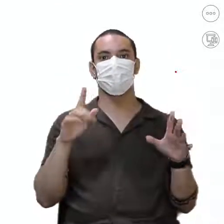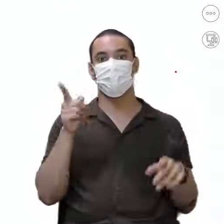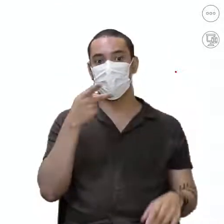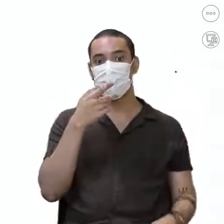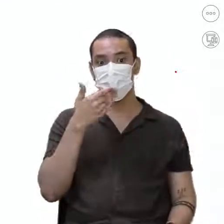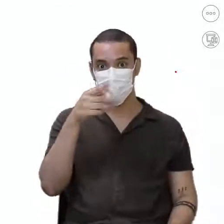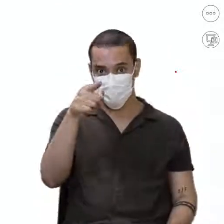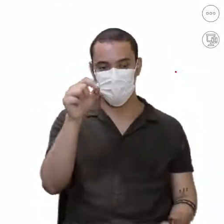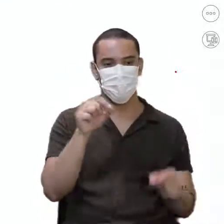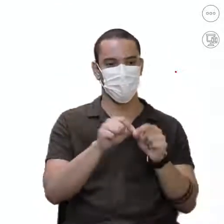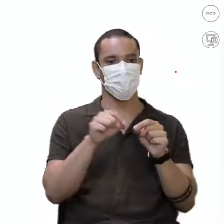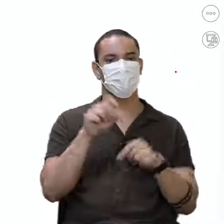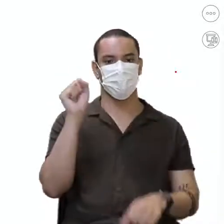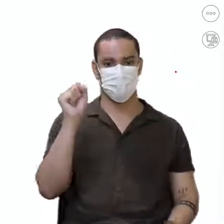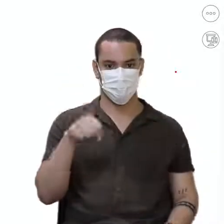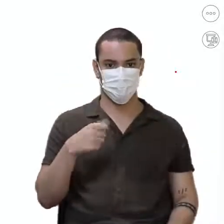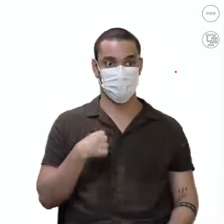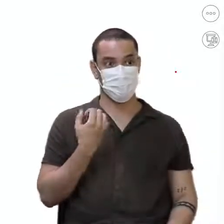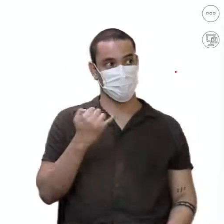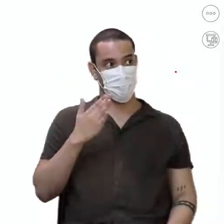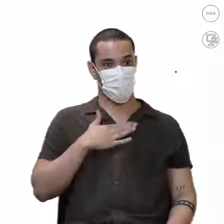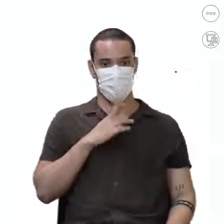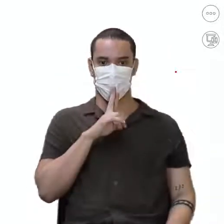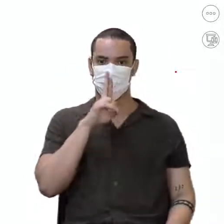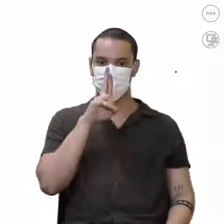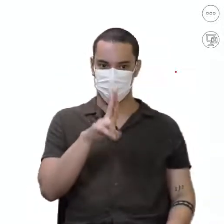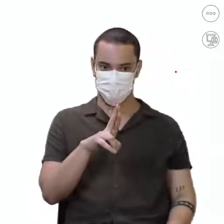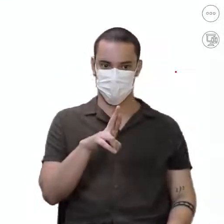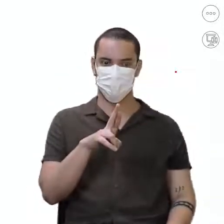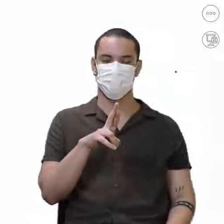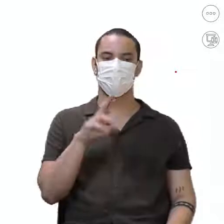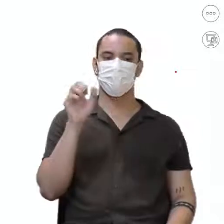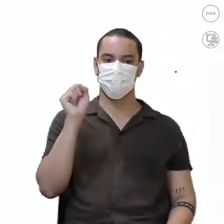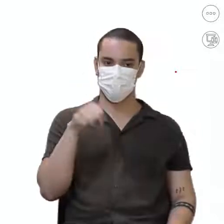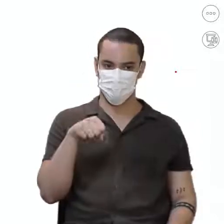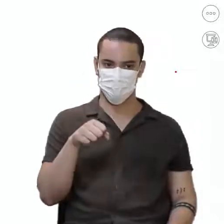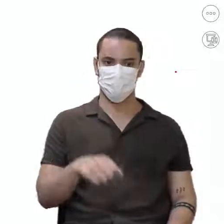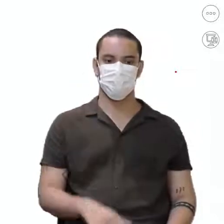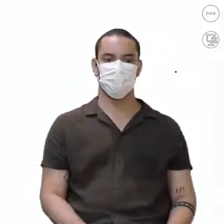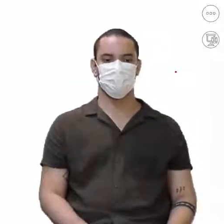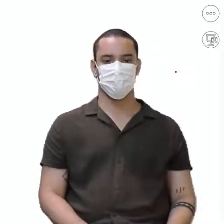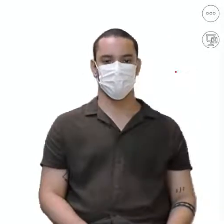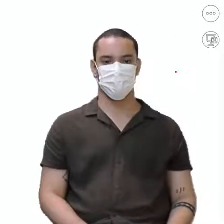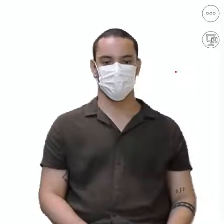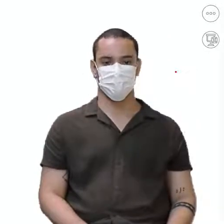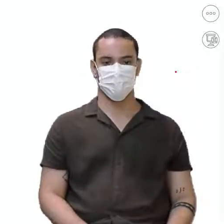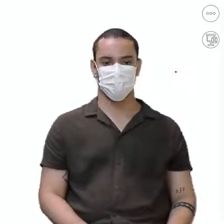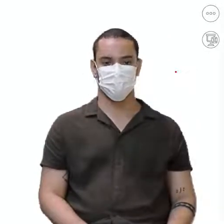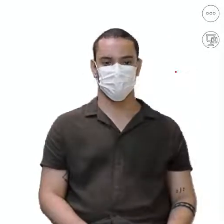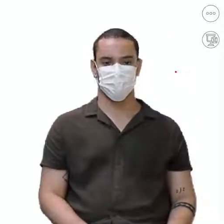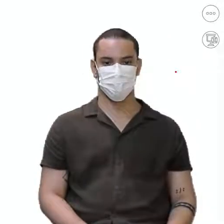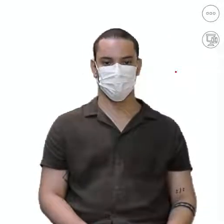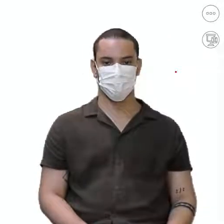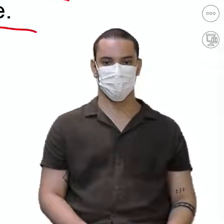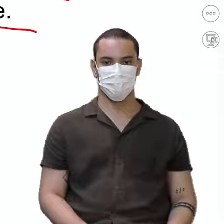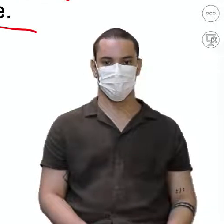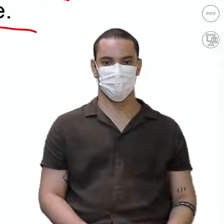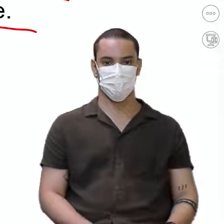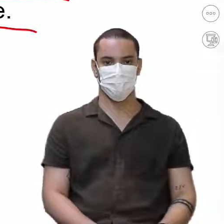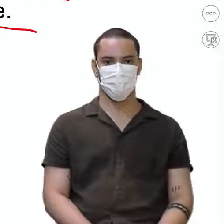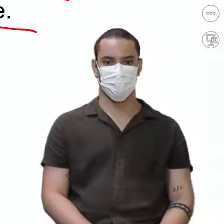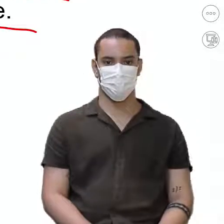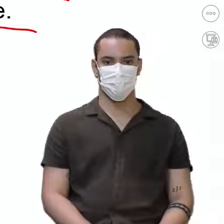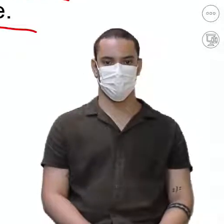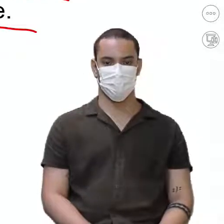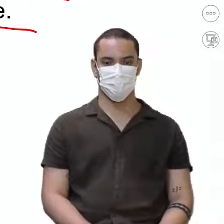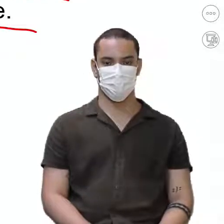né? Então sim, se eu fosse responder o texto tendencioso, sim. Porque eu diria pelo motivo